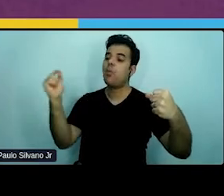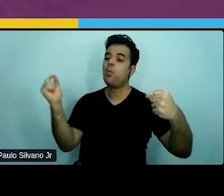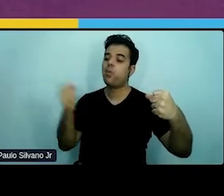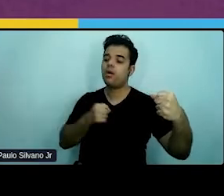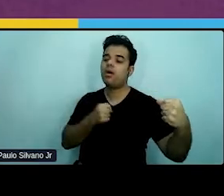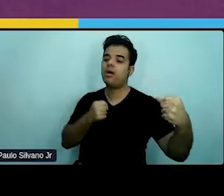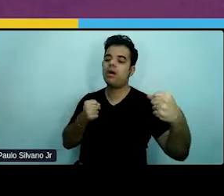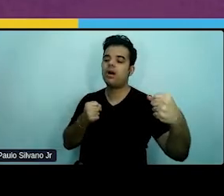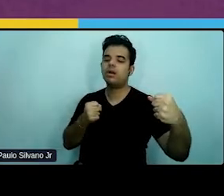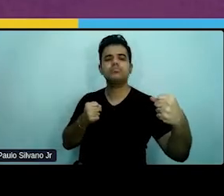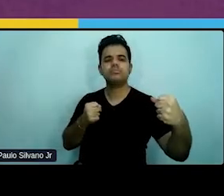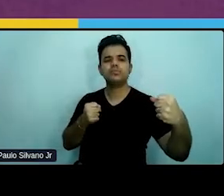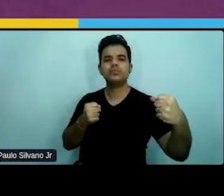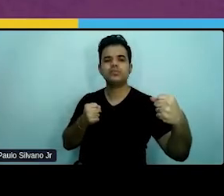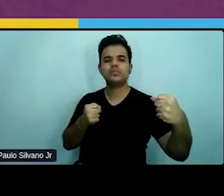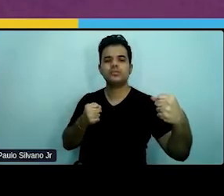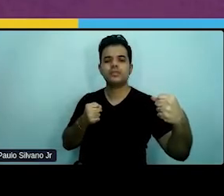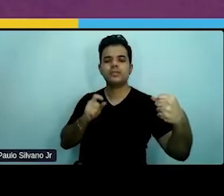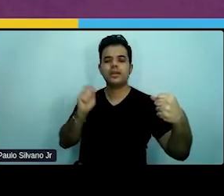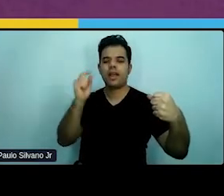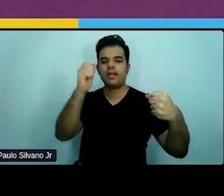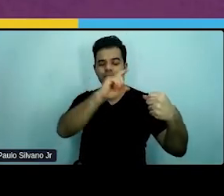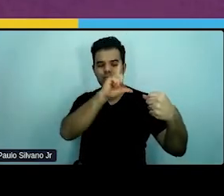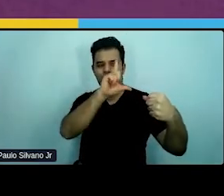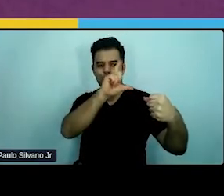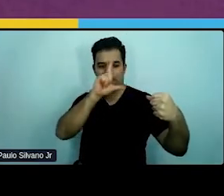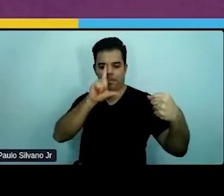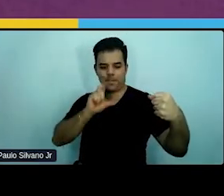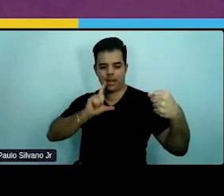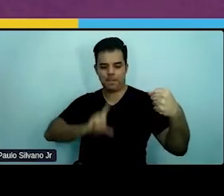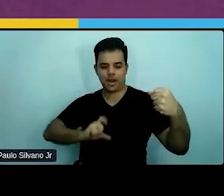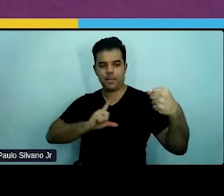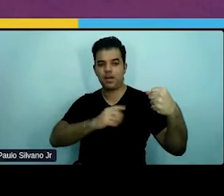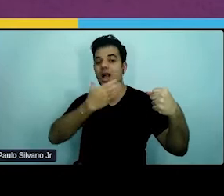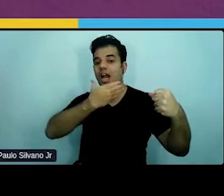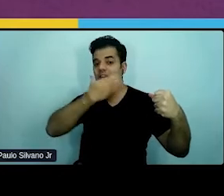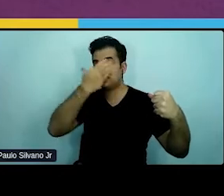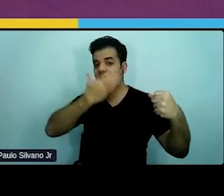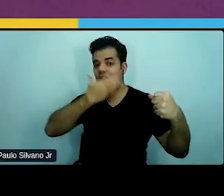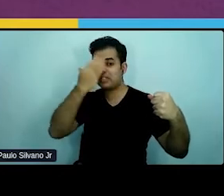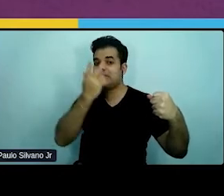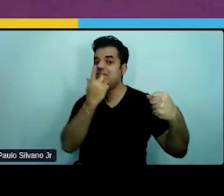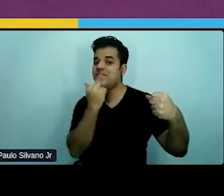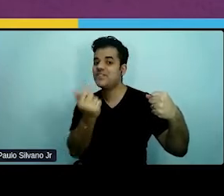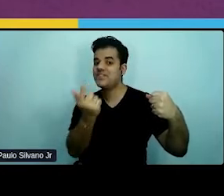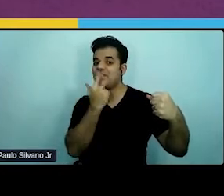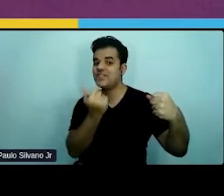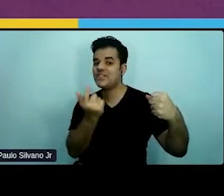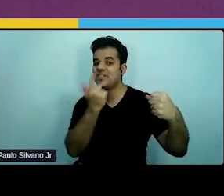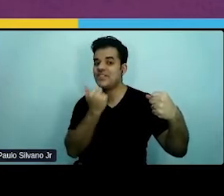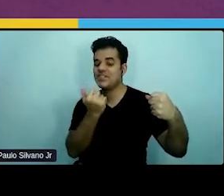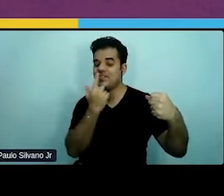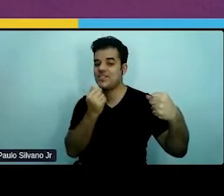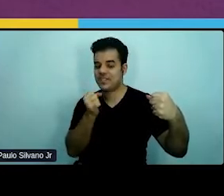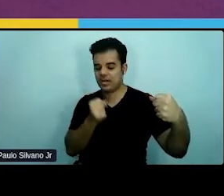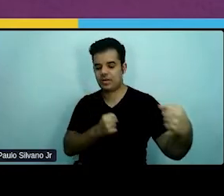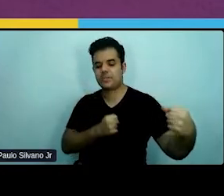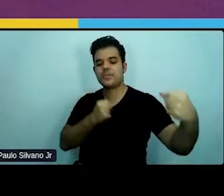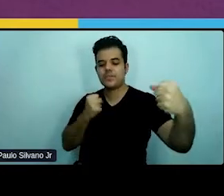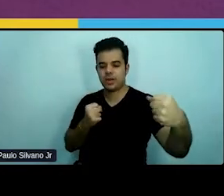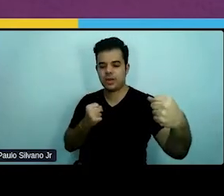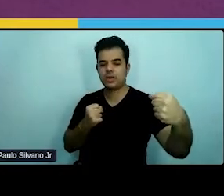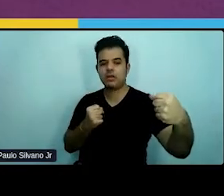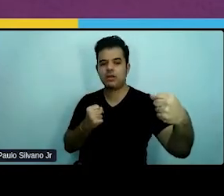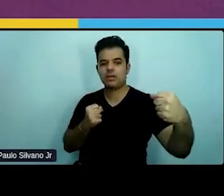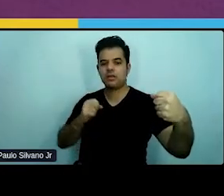robozinho um conjunto de imagem, uma imagem, né, que tem um conjunto de maçãs vermelhas. E aí o robozinho responde para